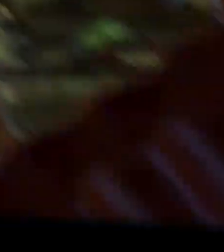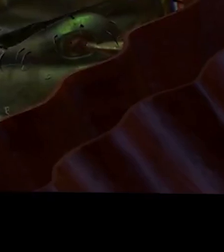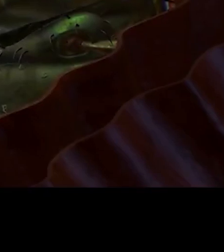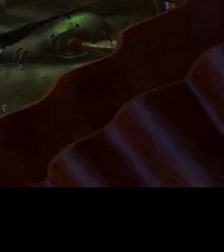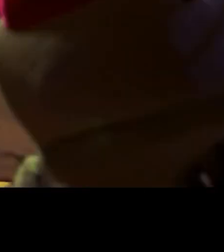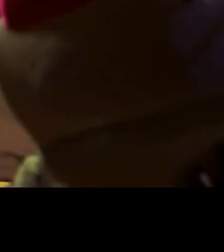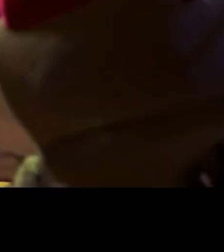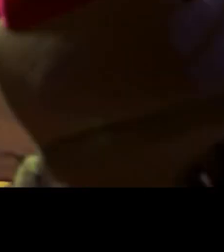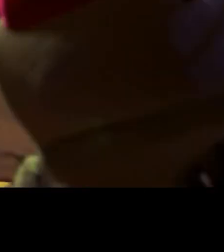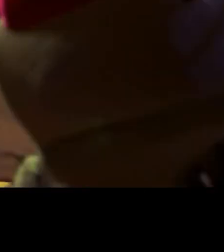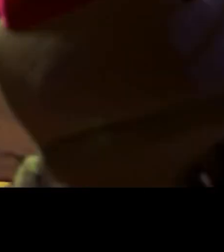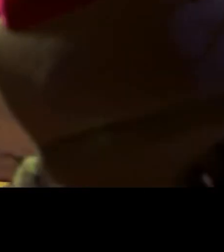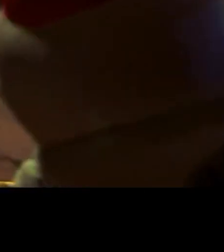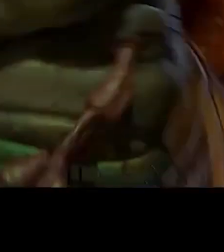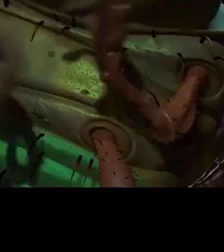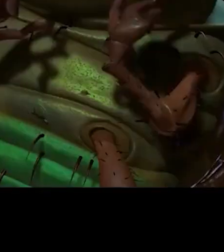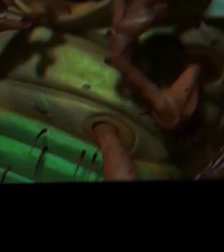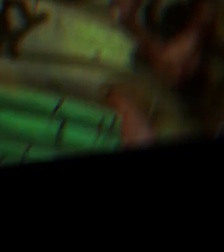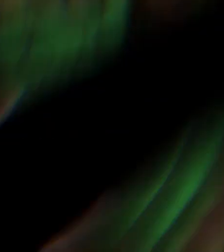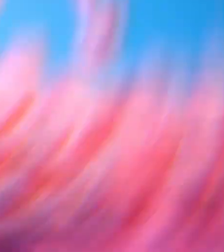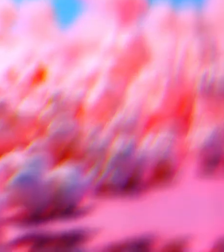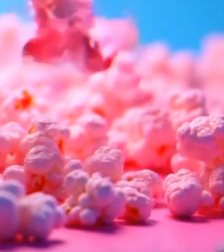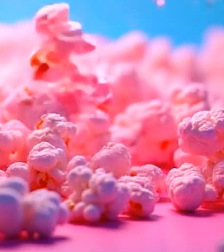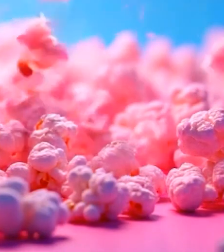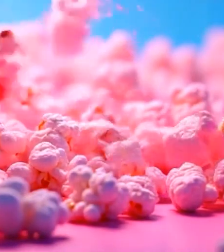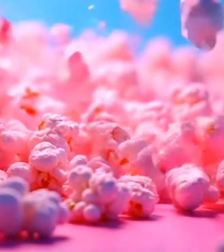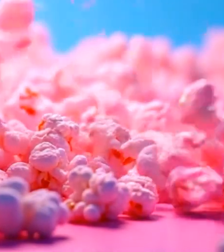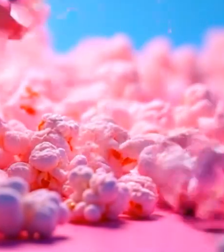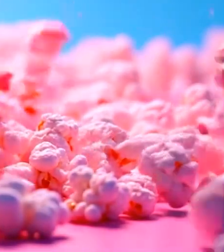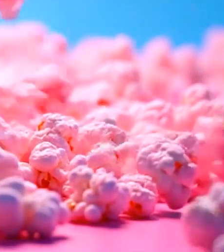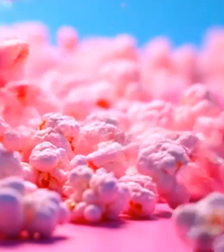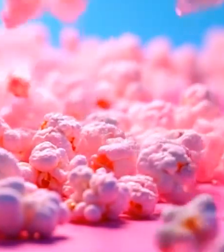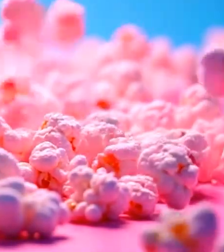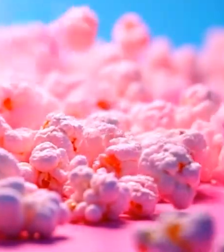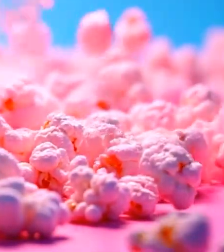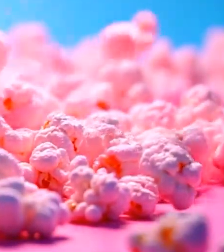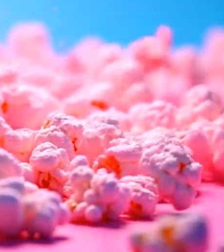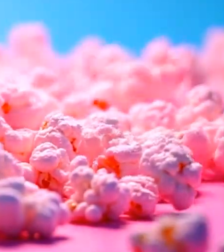Então, só porque eu sou uma joaninha, eu tenho que ser mulher?